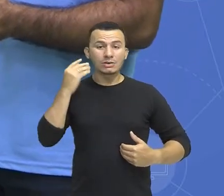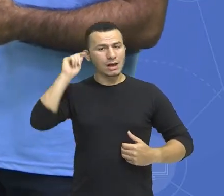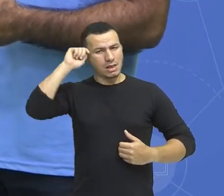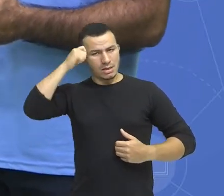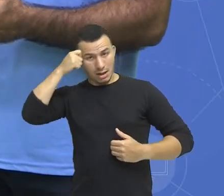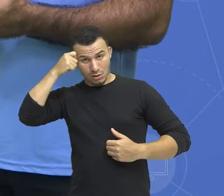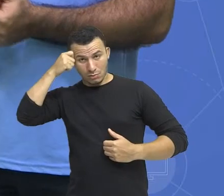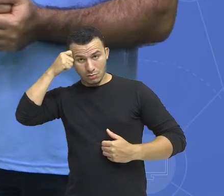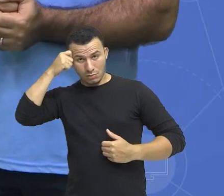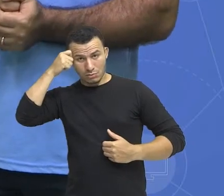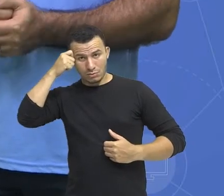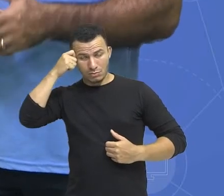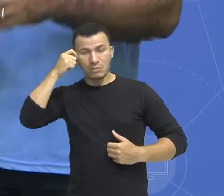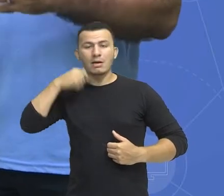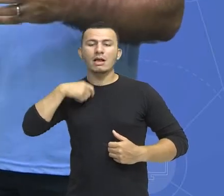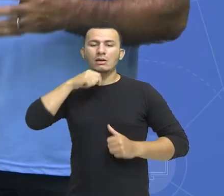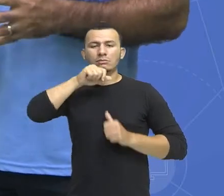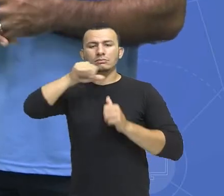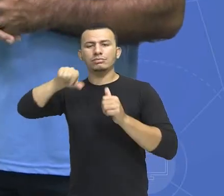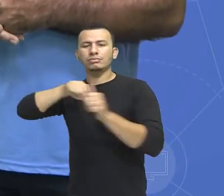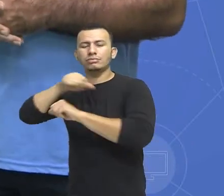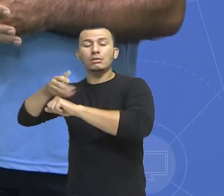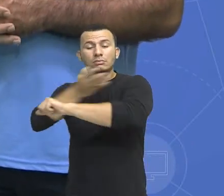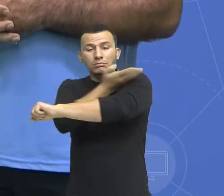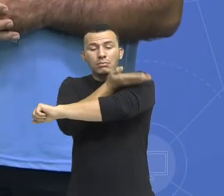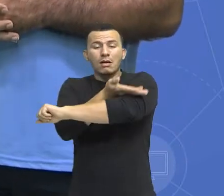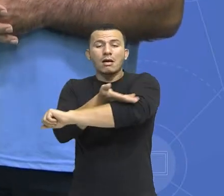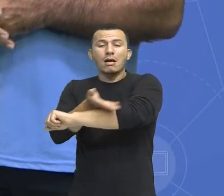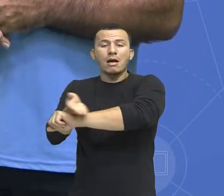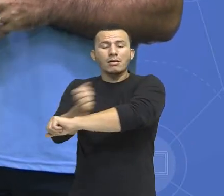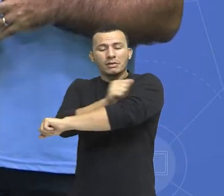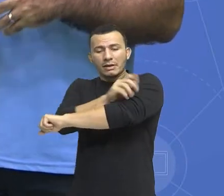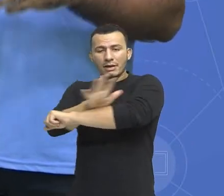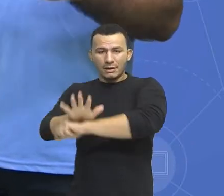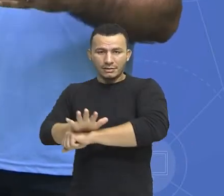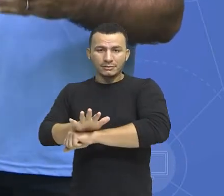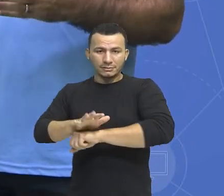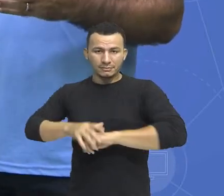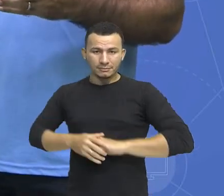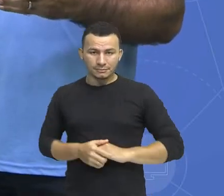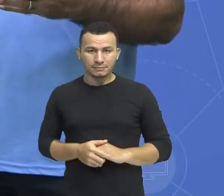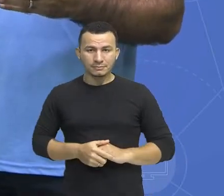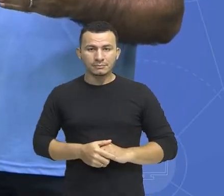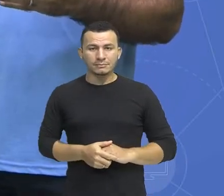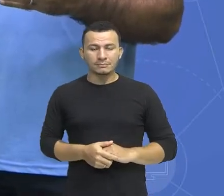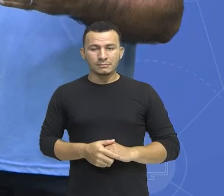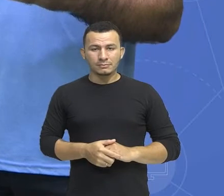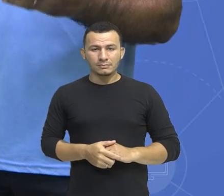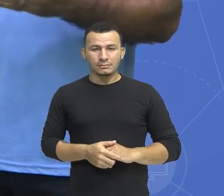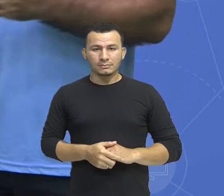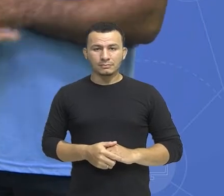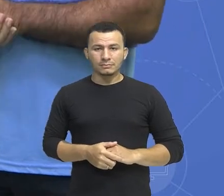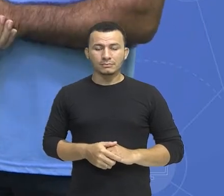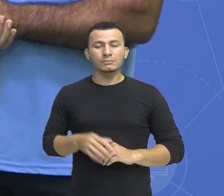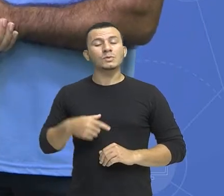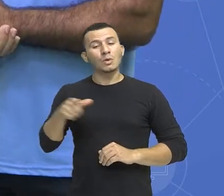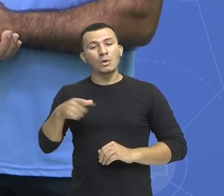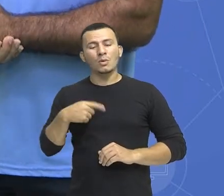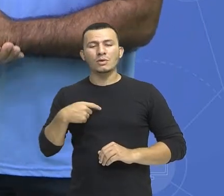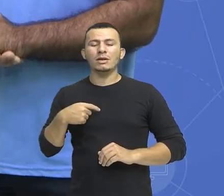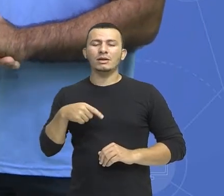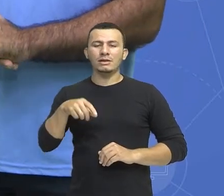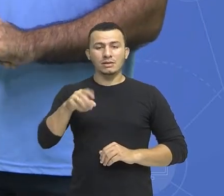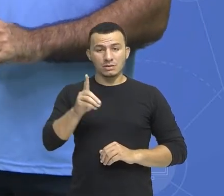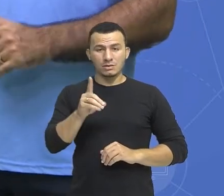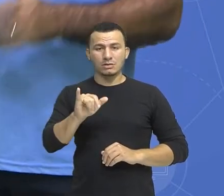aí ele chegou a um ponto de ficar totalmente branco. Então, isso daí é um exemplo claro do